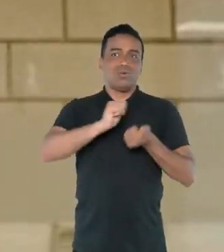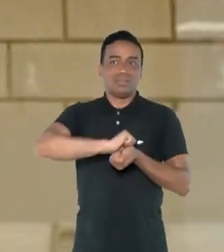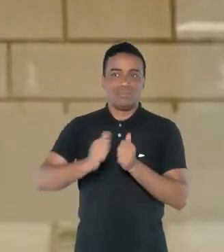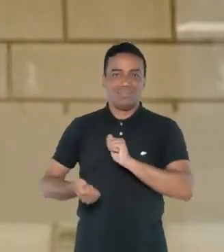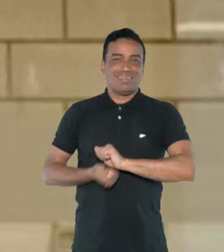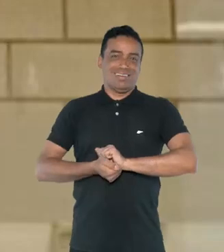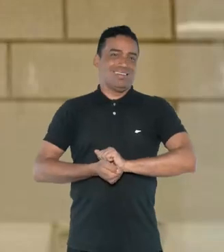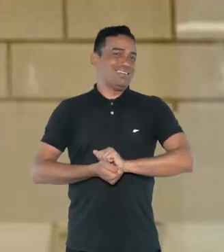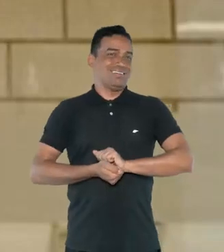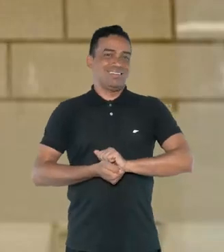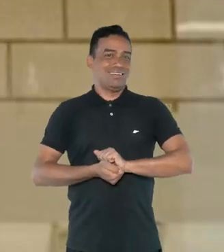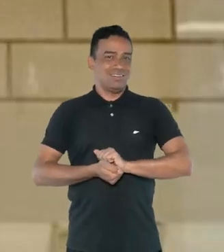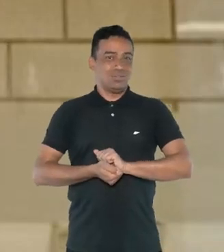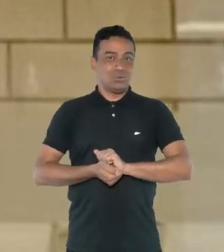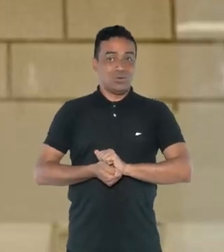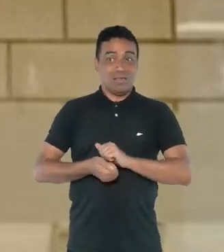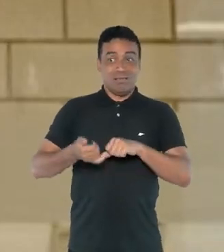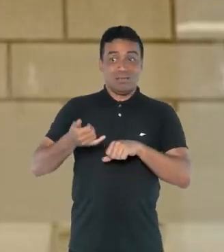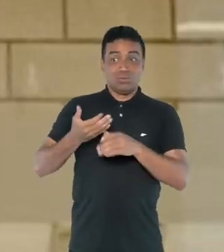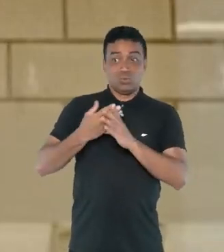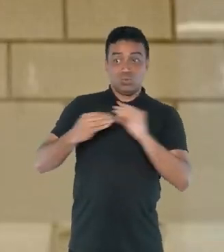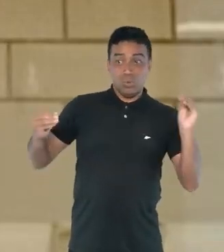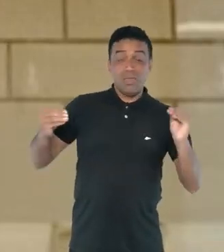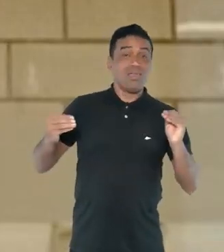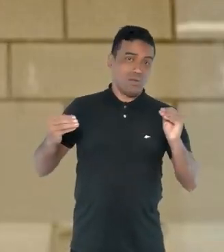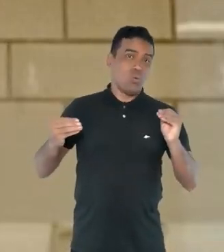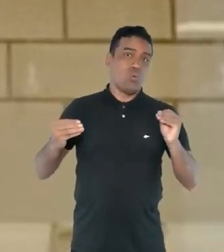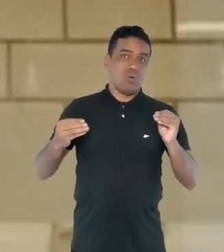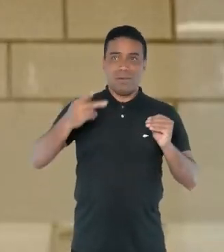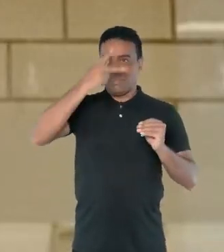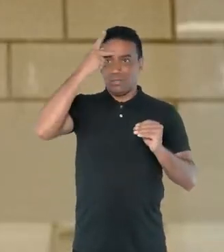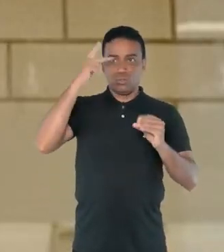E, portanto, eu vou